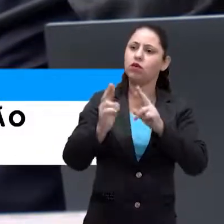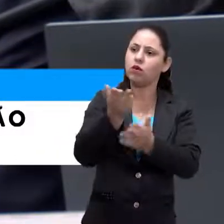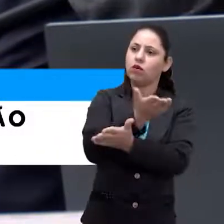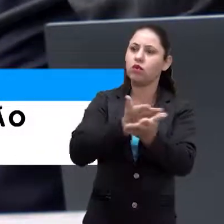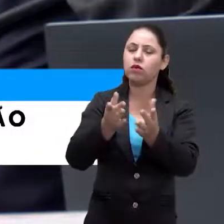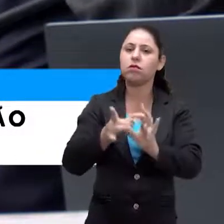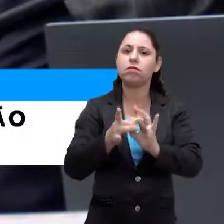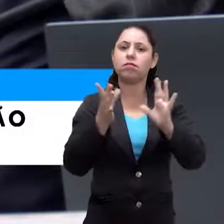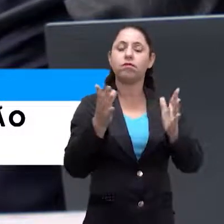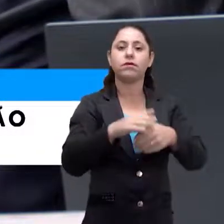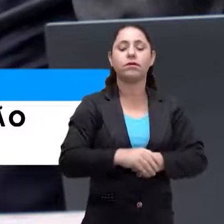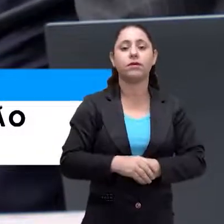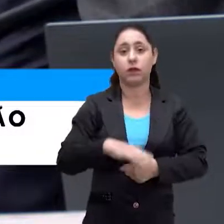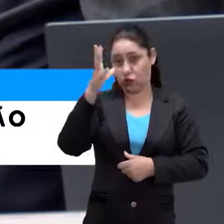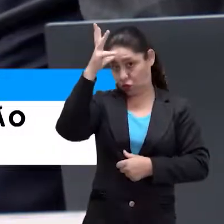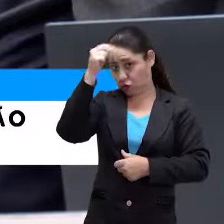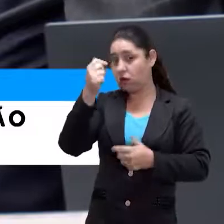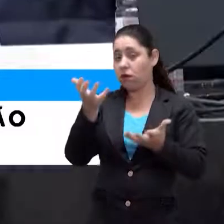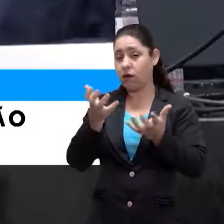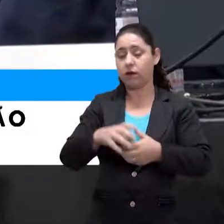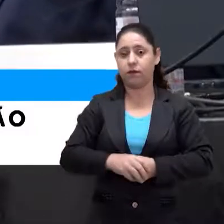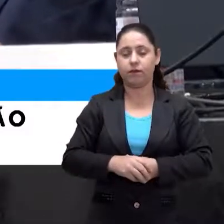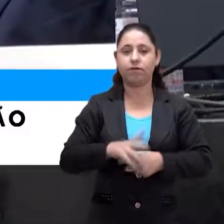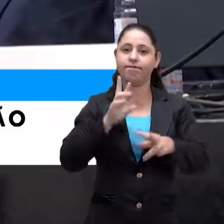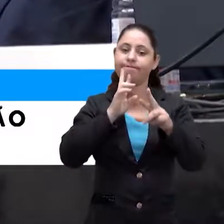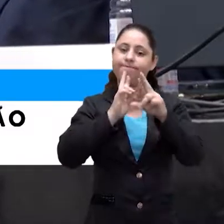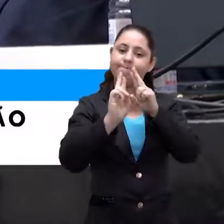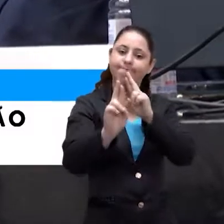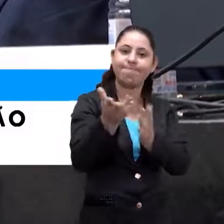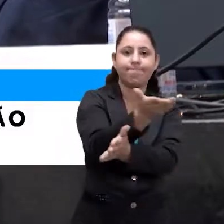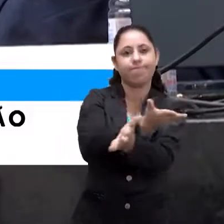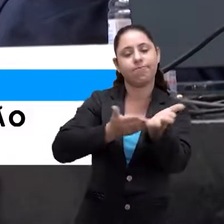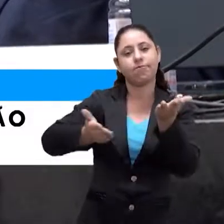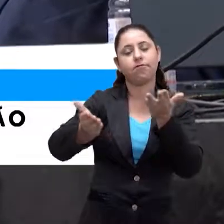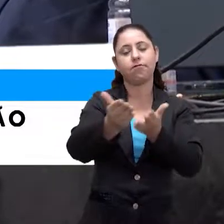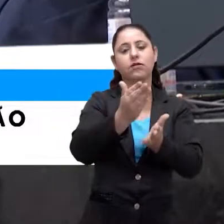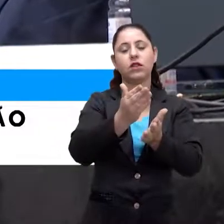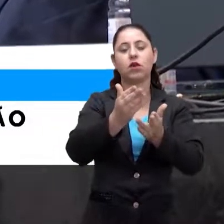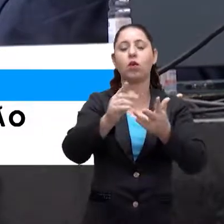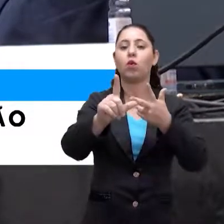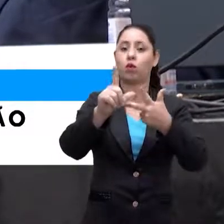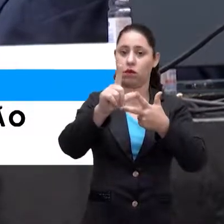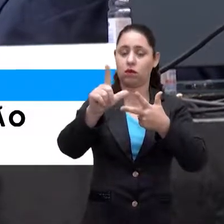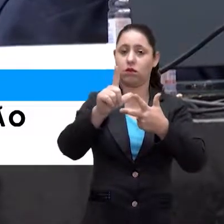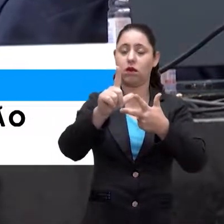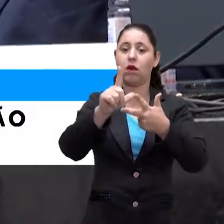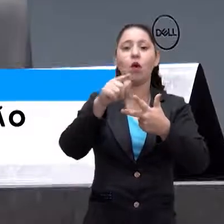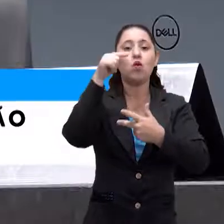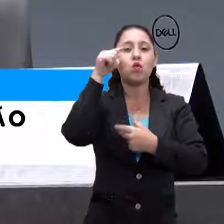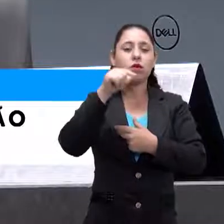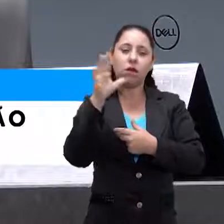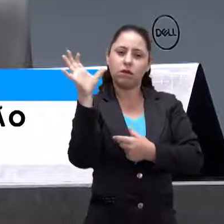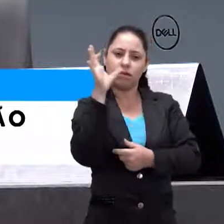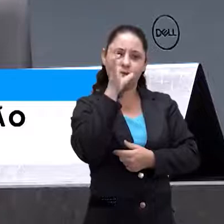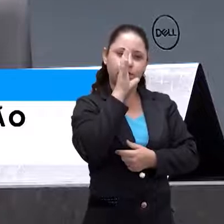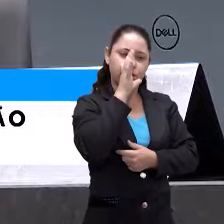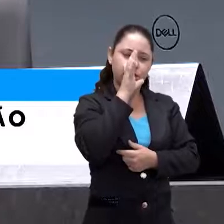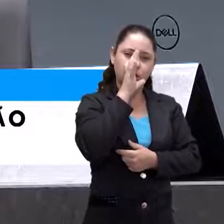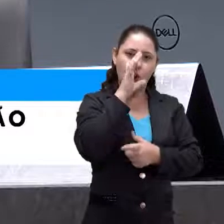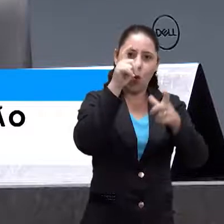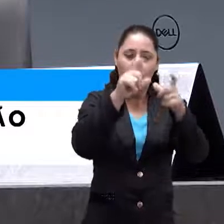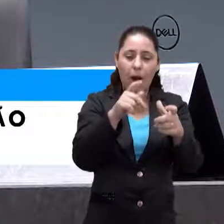aberto ao diálogo na busca de soluções. Por outro lado, como interlocutor do Poder Legislativo, Paulo Correia